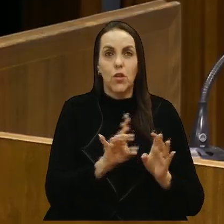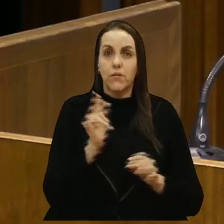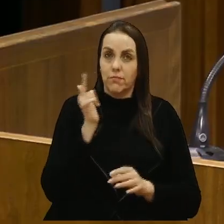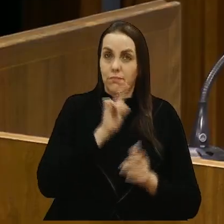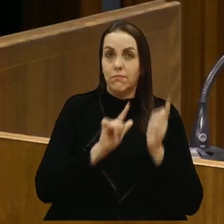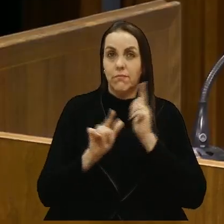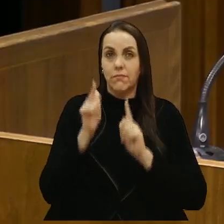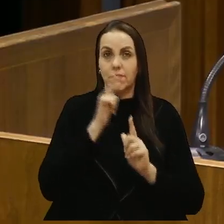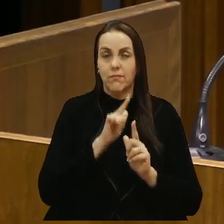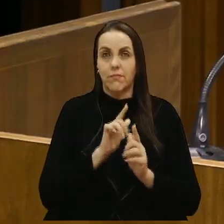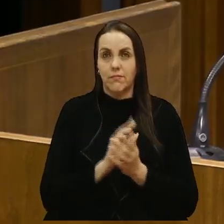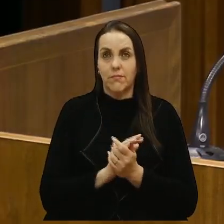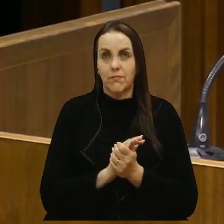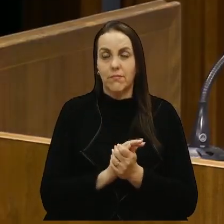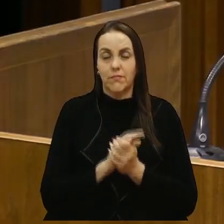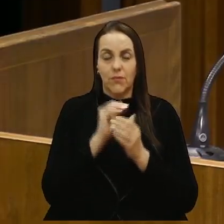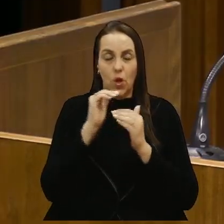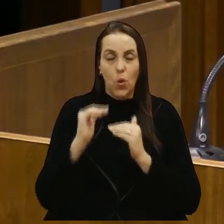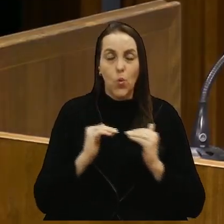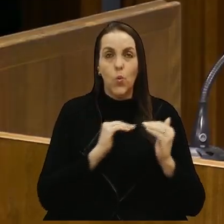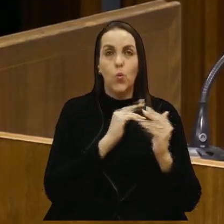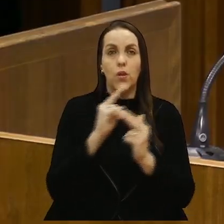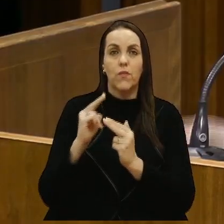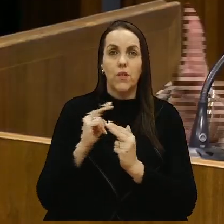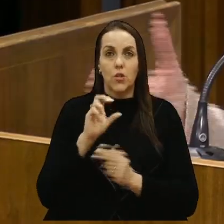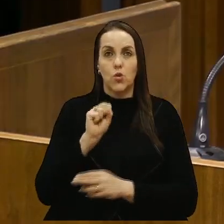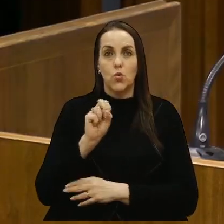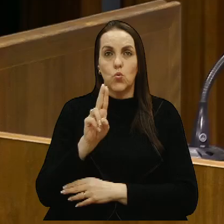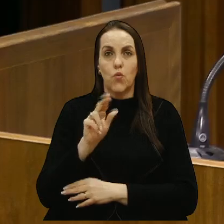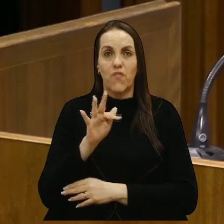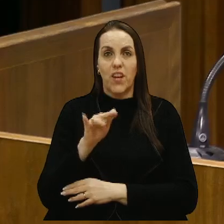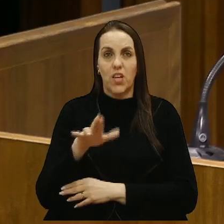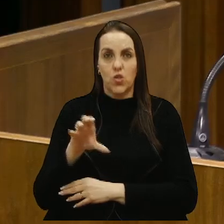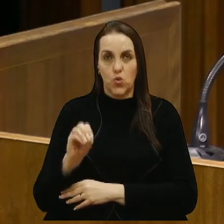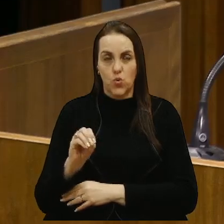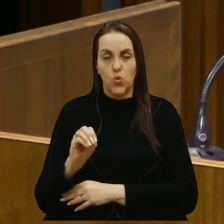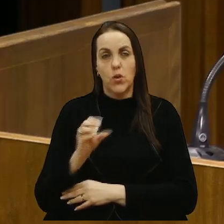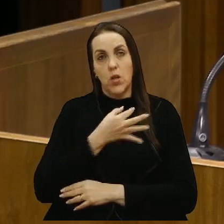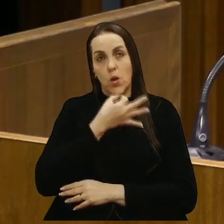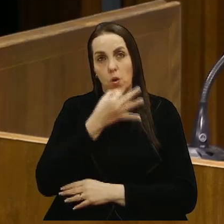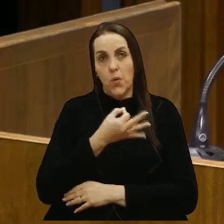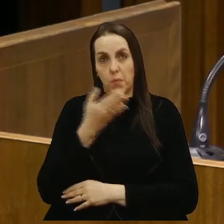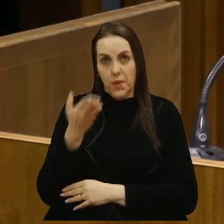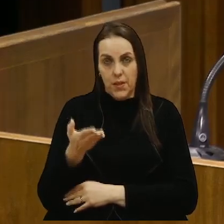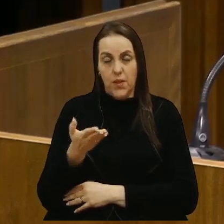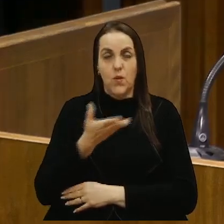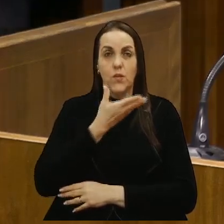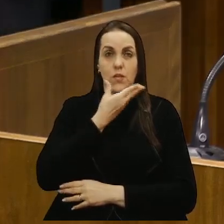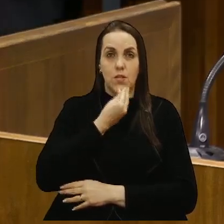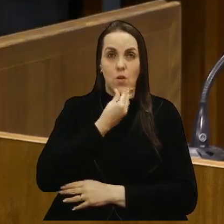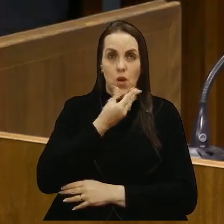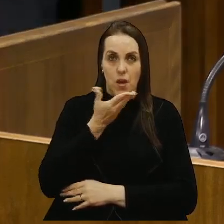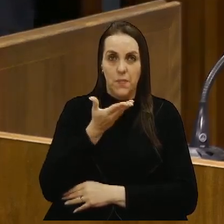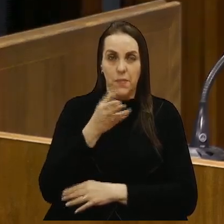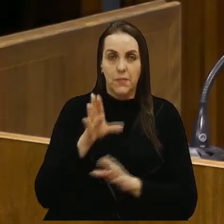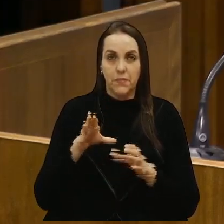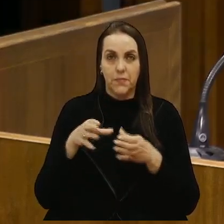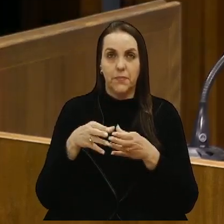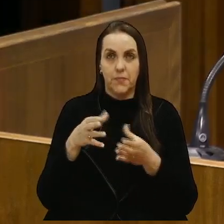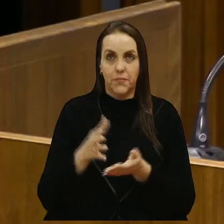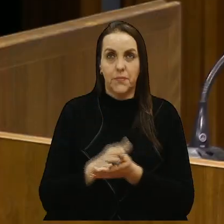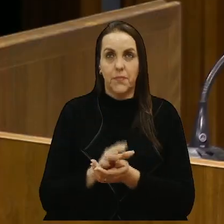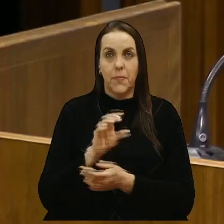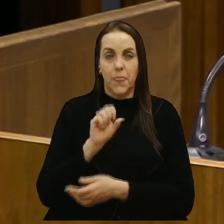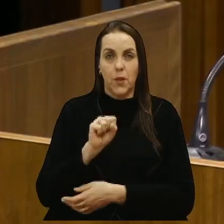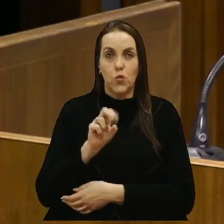conquistaram o sufrágio universal, que, na opinião desses homens, né, era o